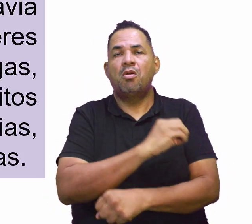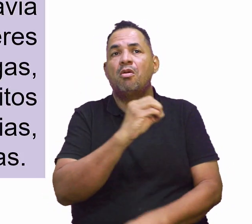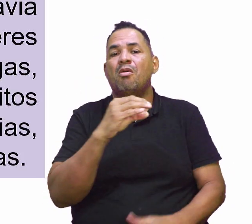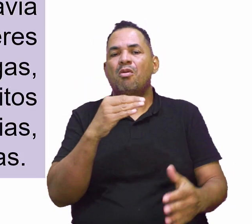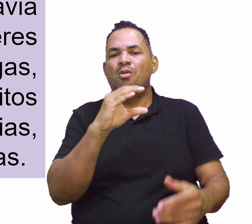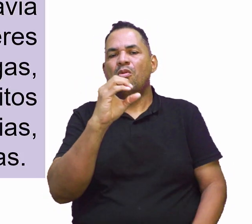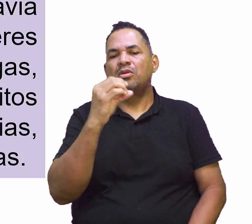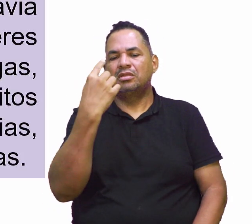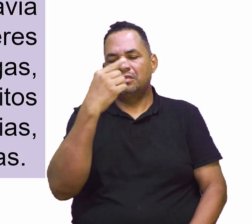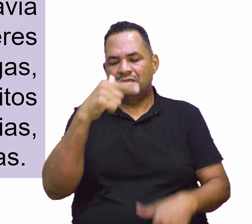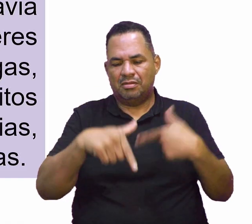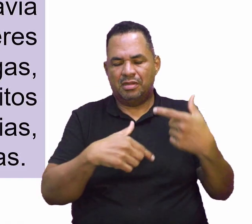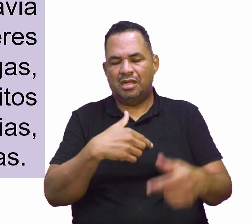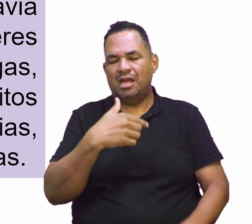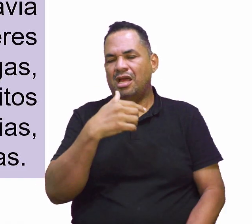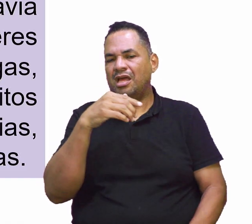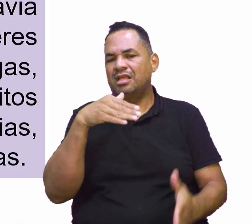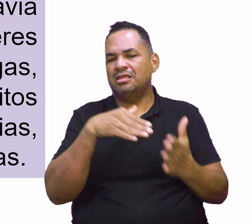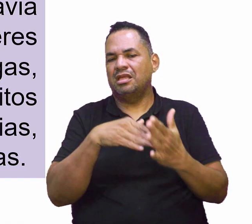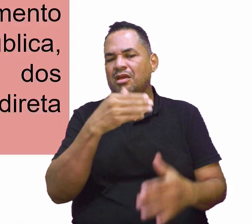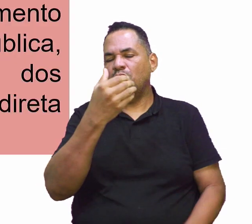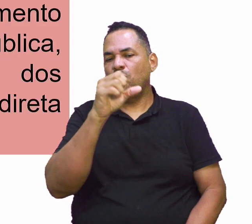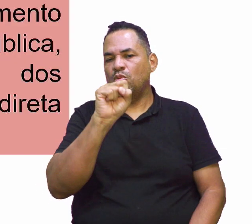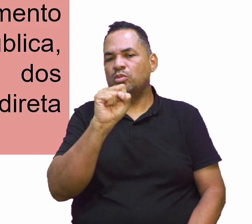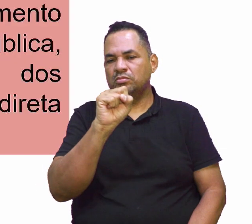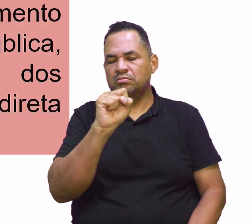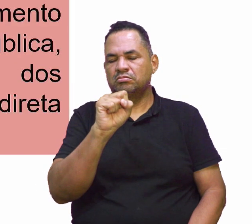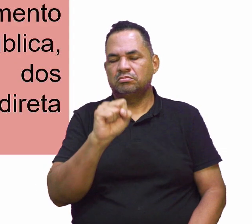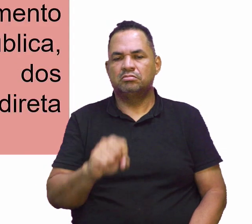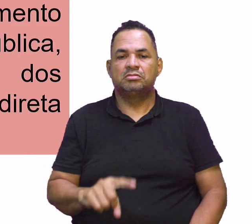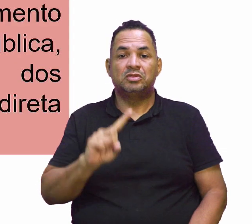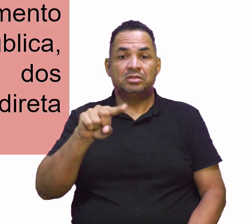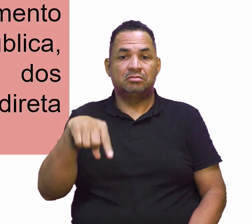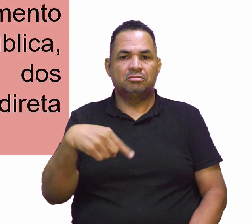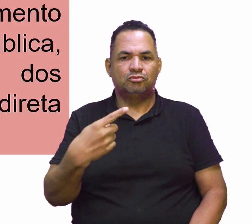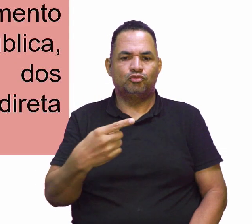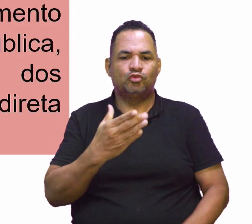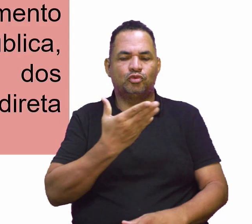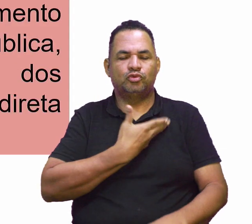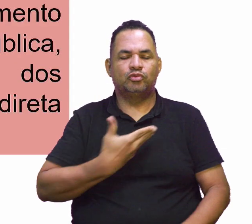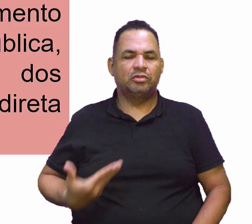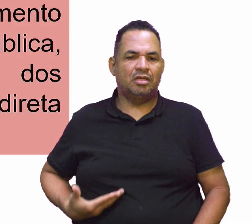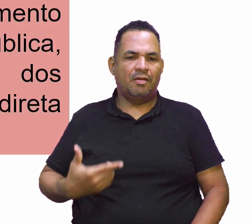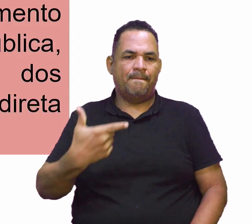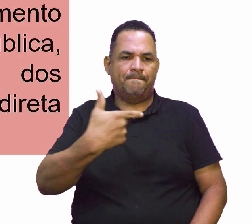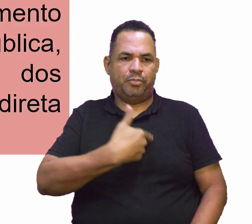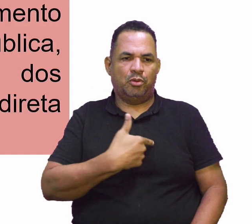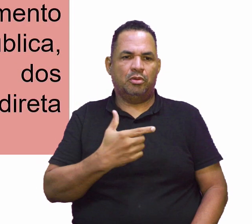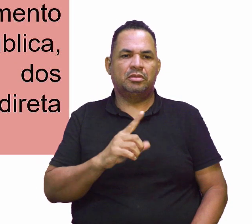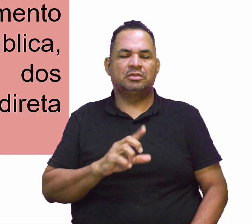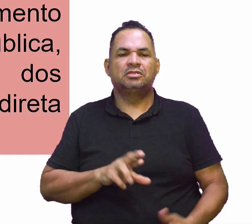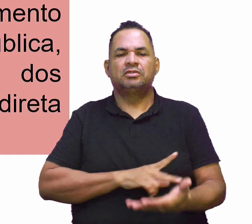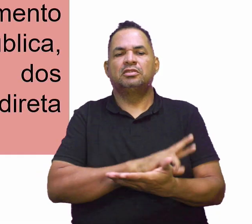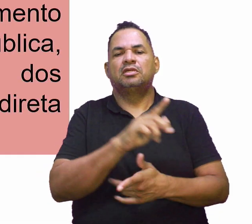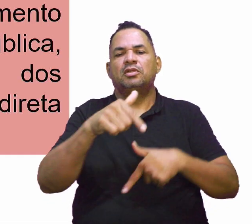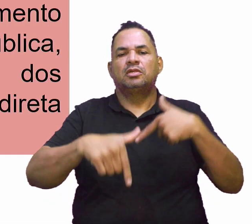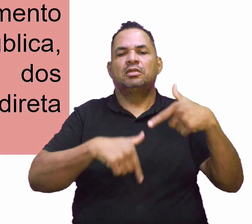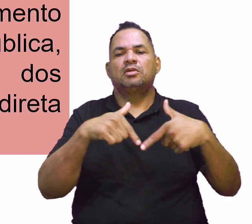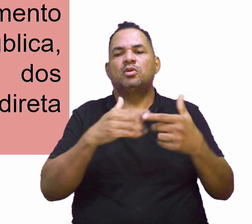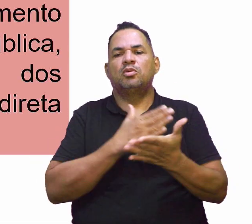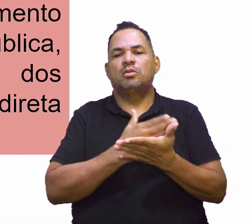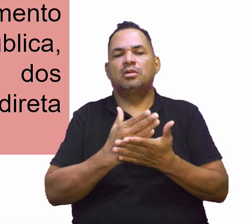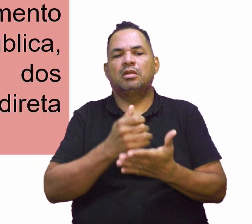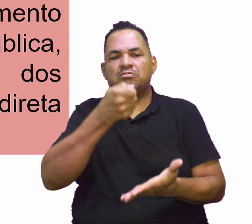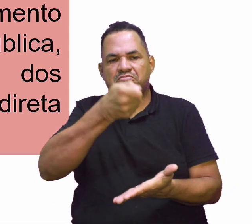vai conseguir isso aí no governo de Getúlio Vargas. Muitos trabalhadores passaram a defender